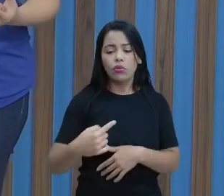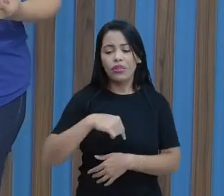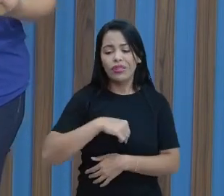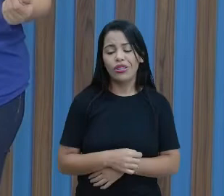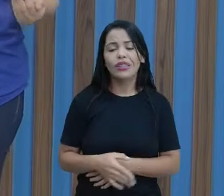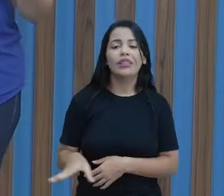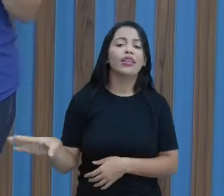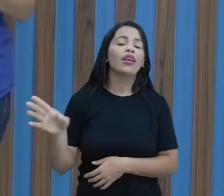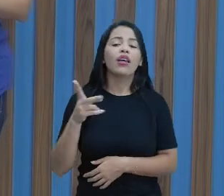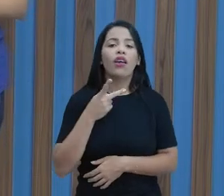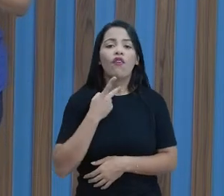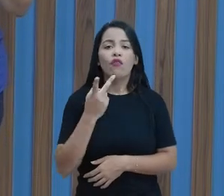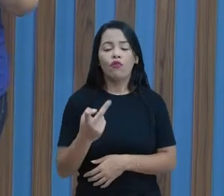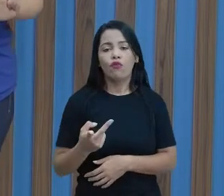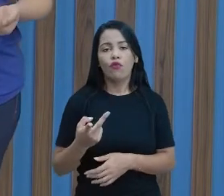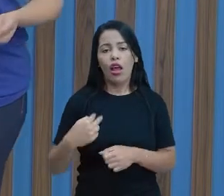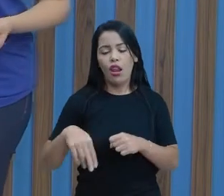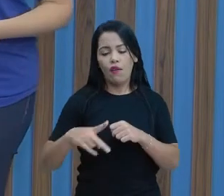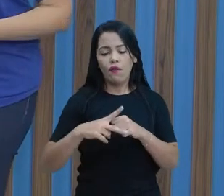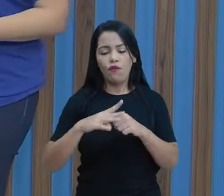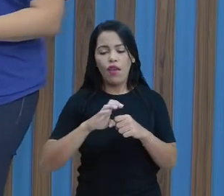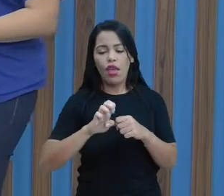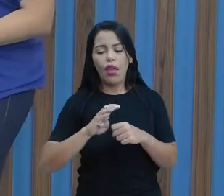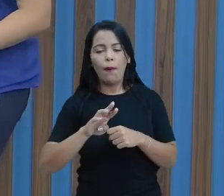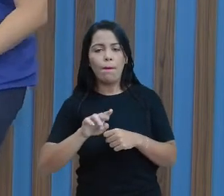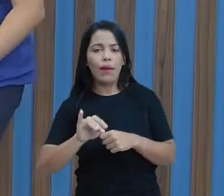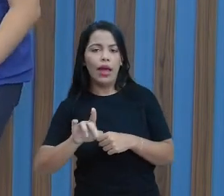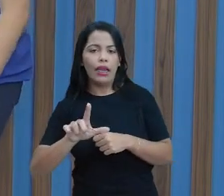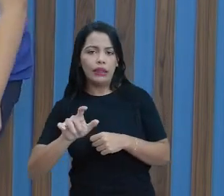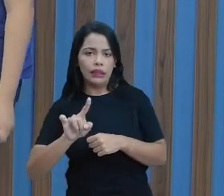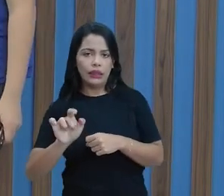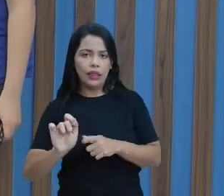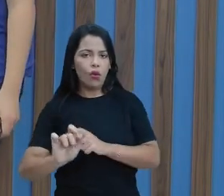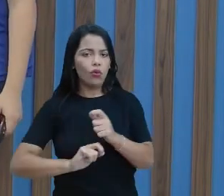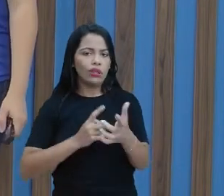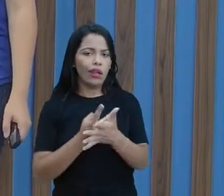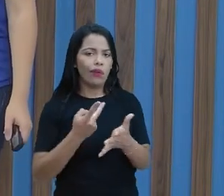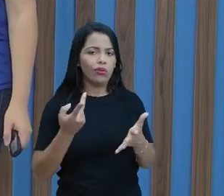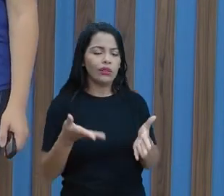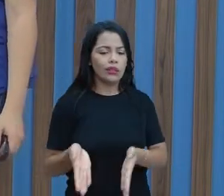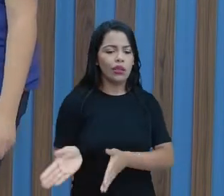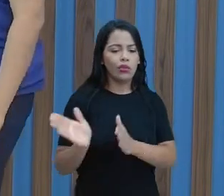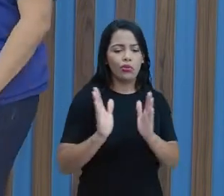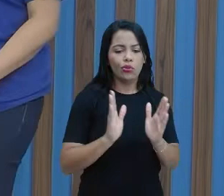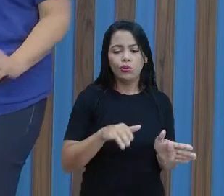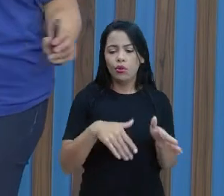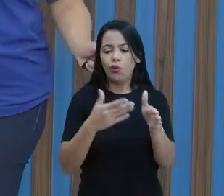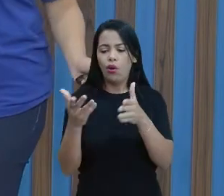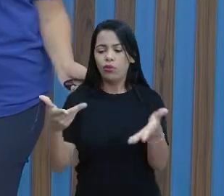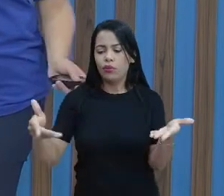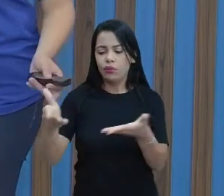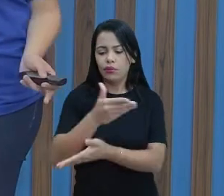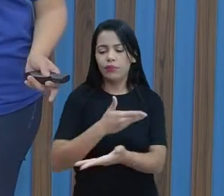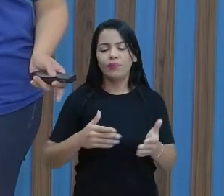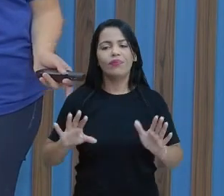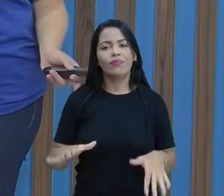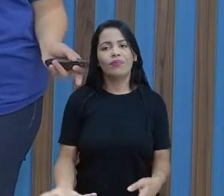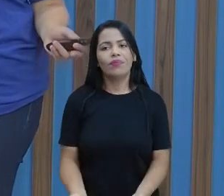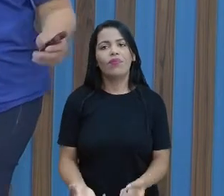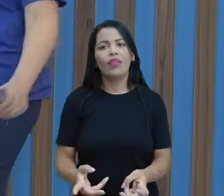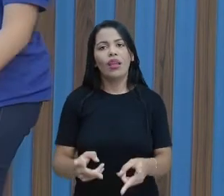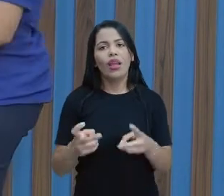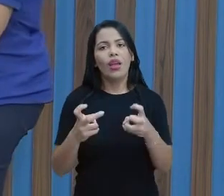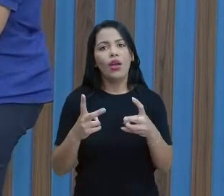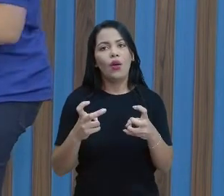está acontecendo de uma grandeza para a outra, certo? Então, ó, quando a gente trabalha, aí eu acho muita graça quando o Tiago coloca